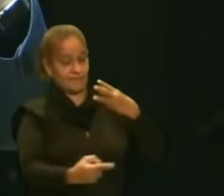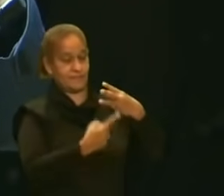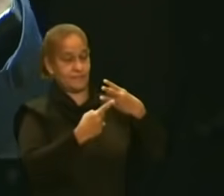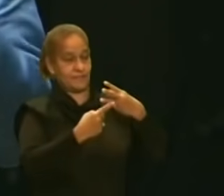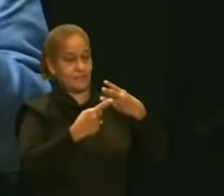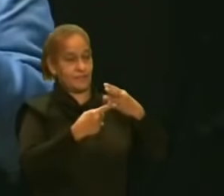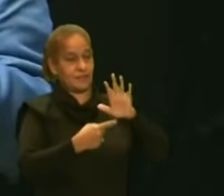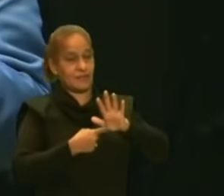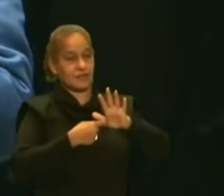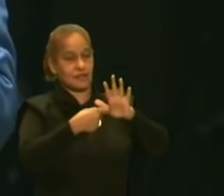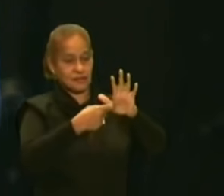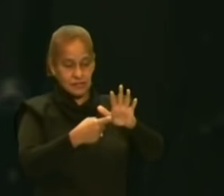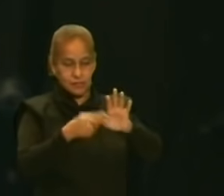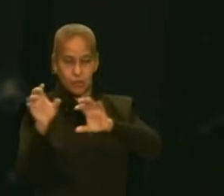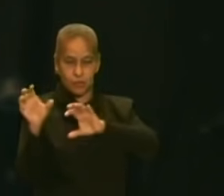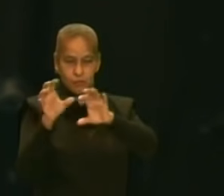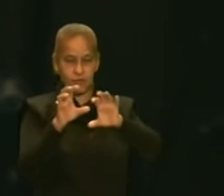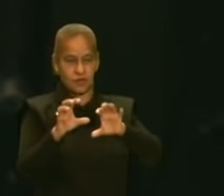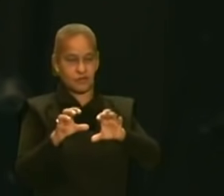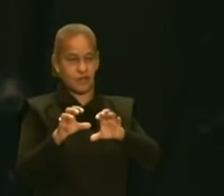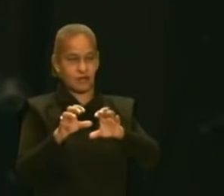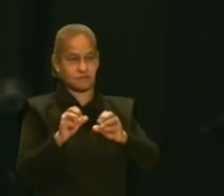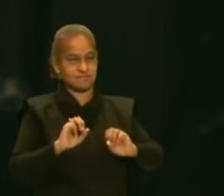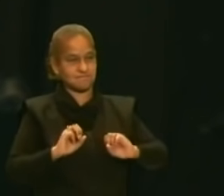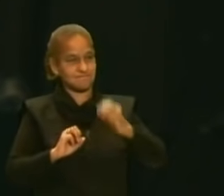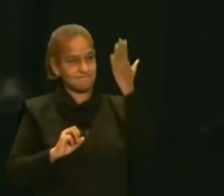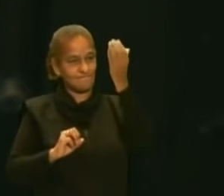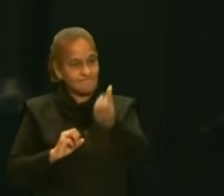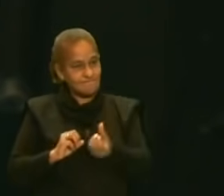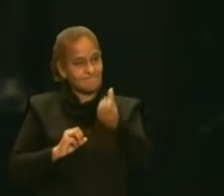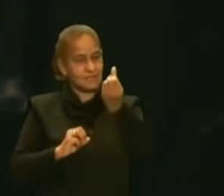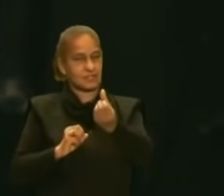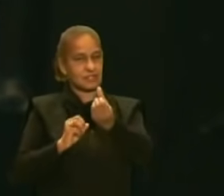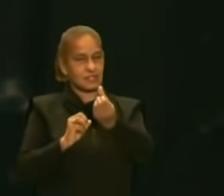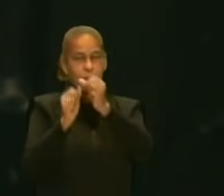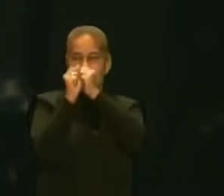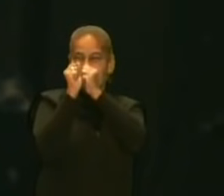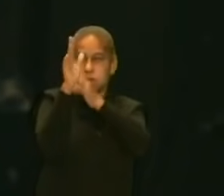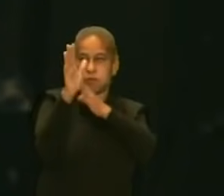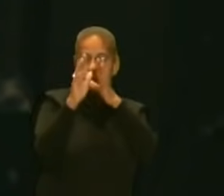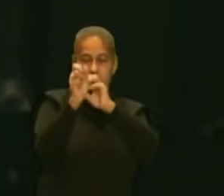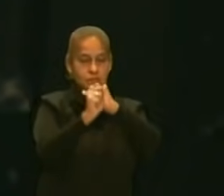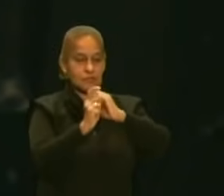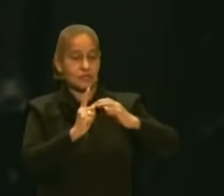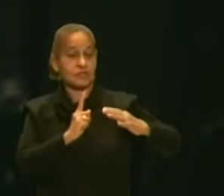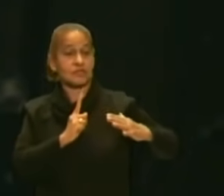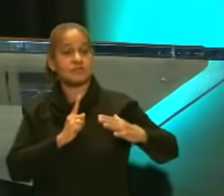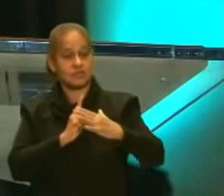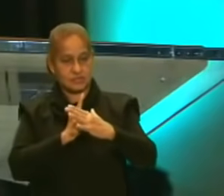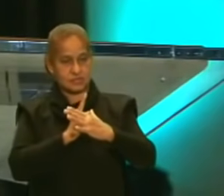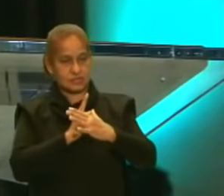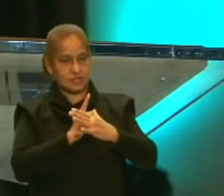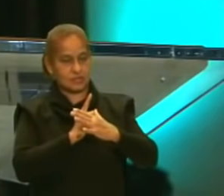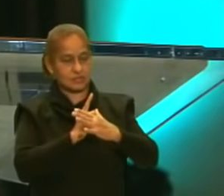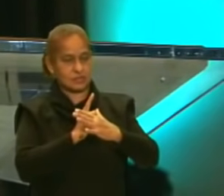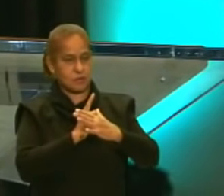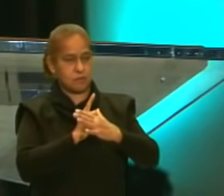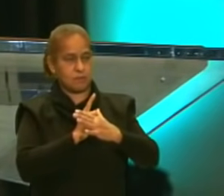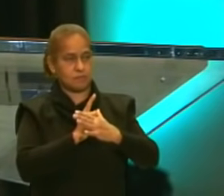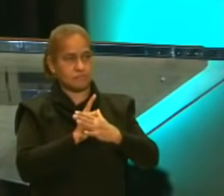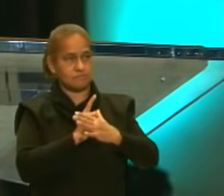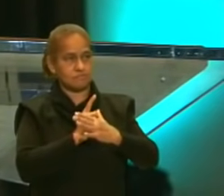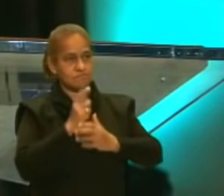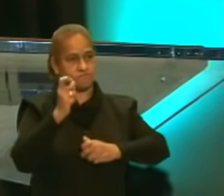controle que vai acontecer na 6ª trombeta é da sociedade como tal, quer seja ela no ponto de